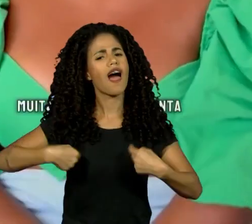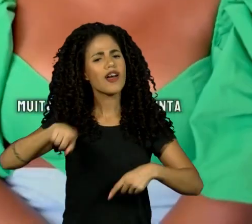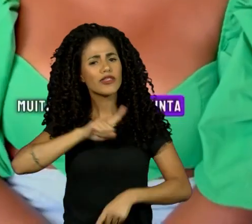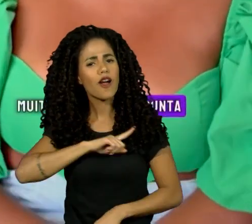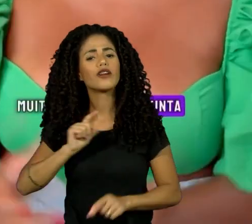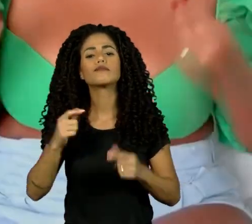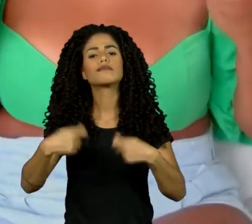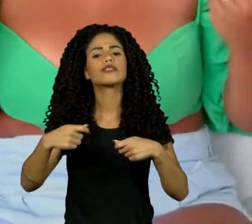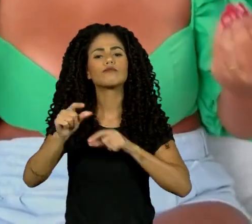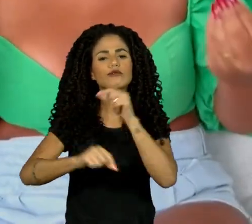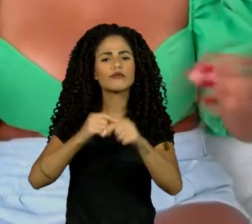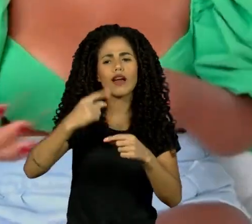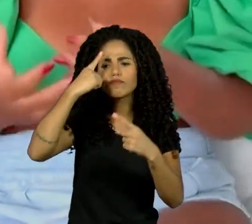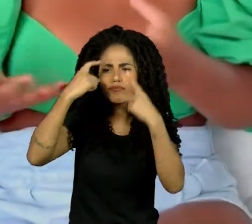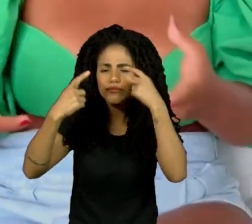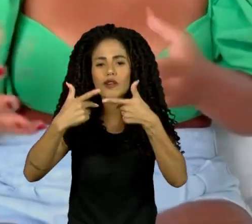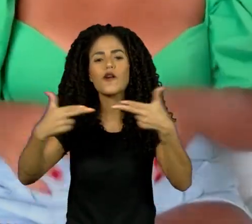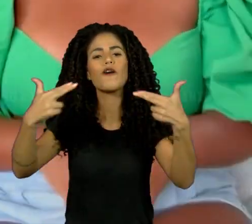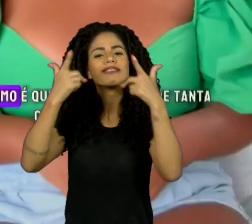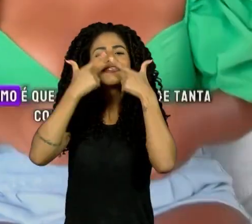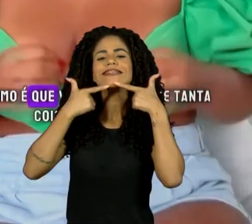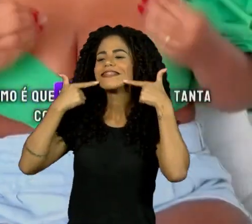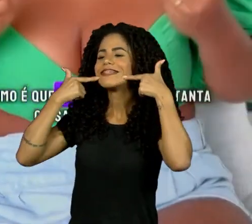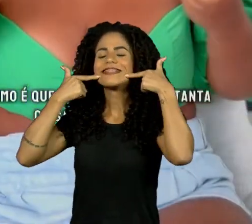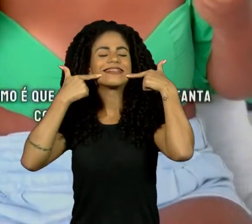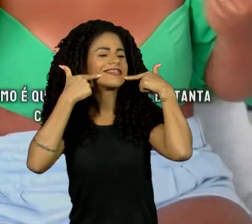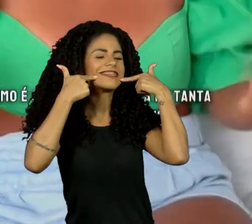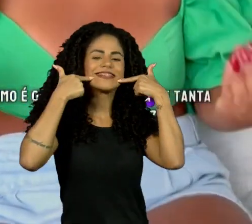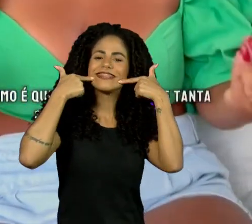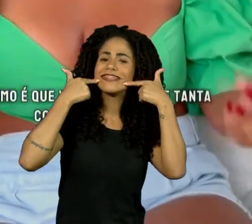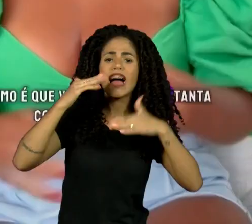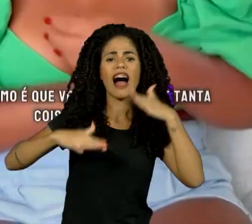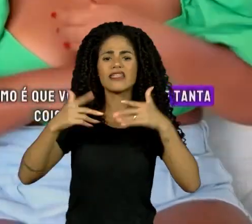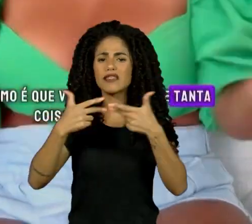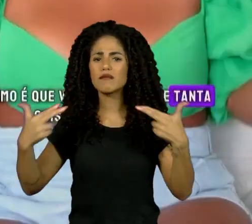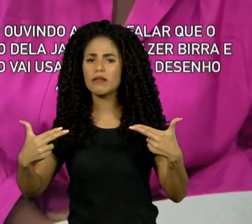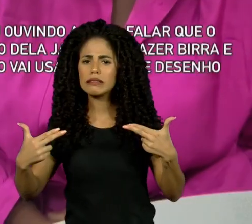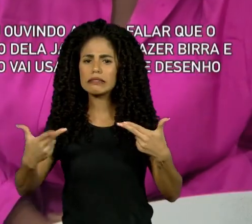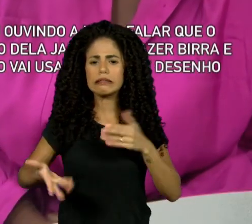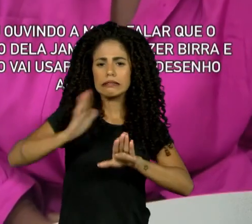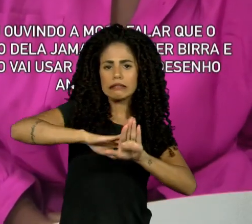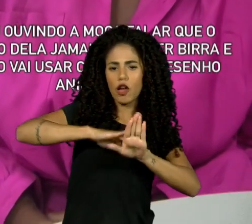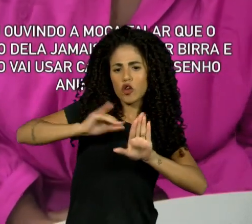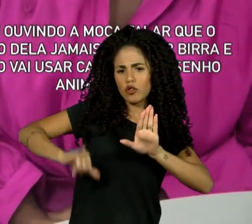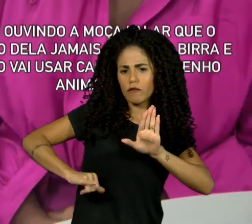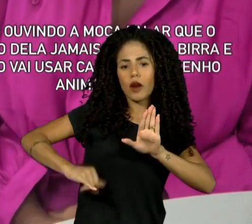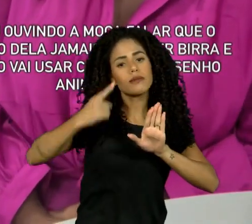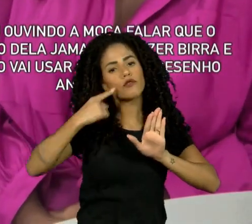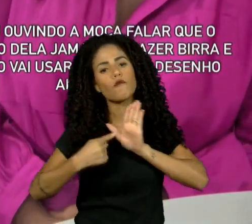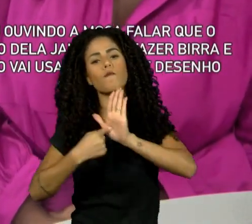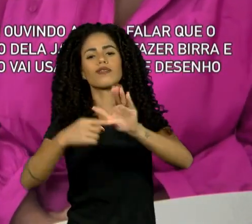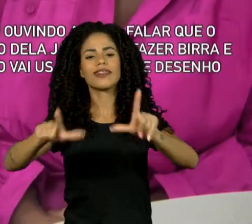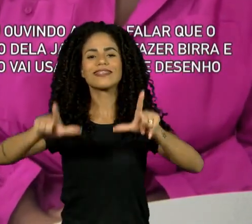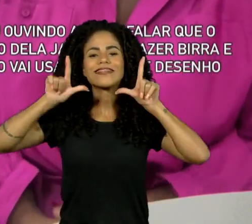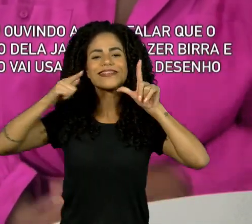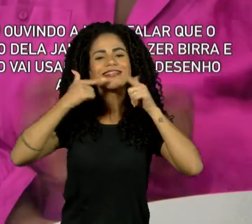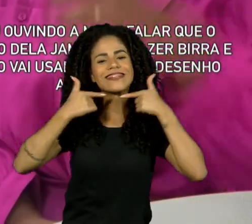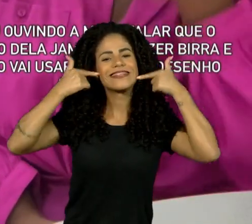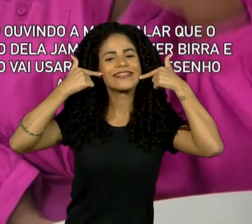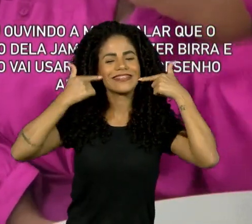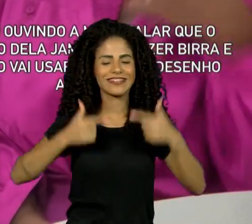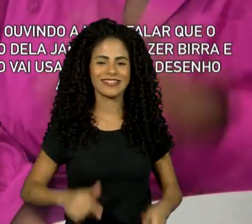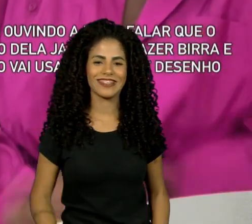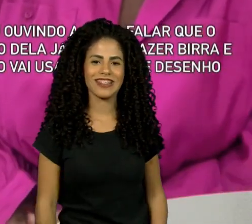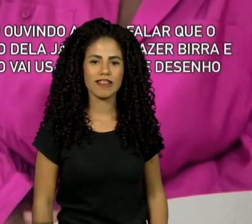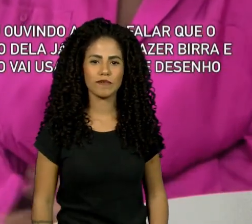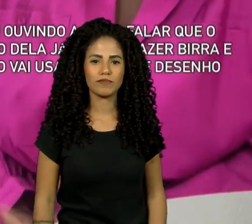assegurar a necessidade de sorrir, mesmo tendo muitos motivos para chorar. Somos nós, a alegria da cidade.